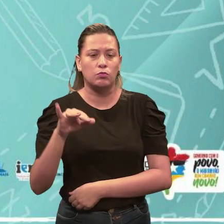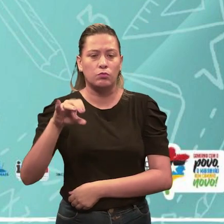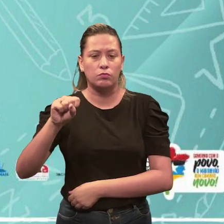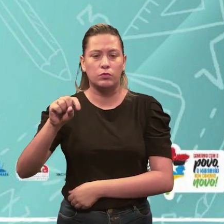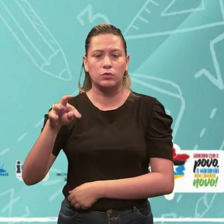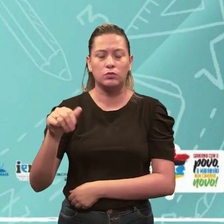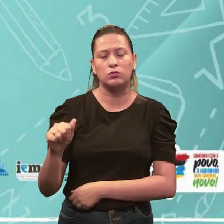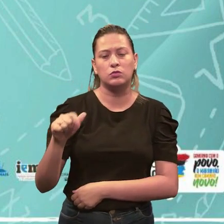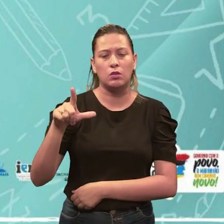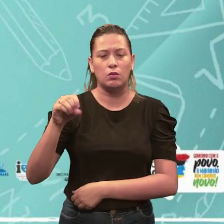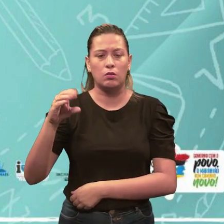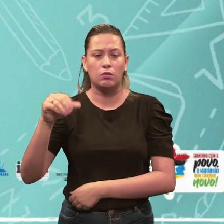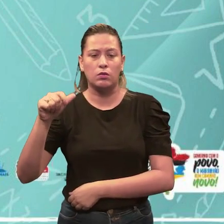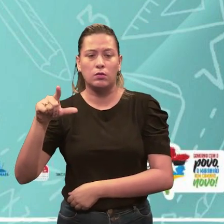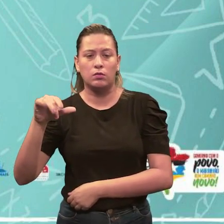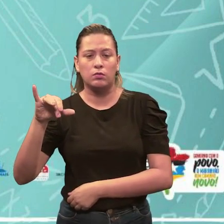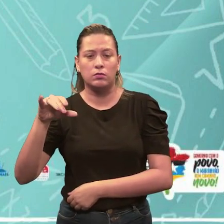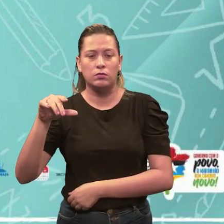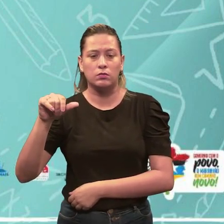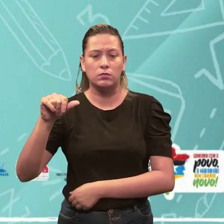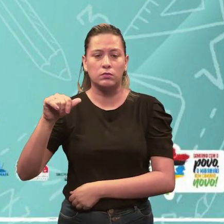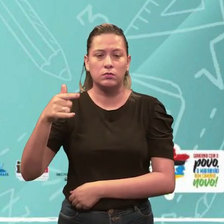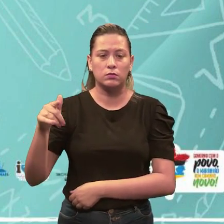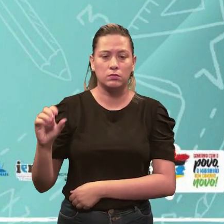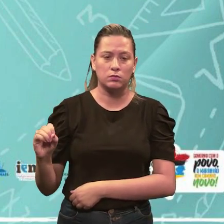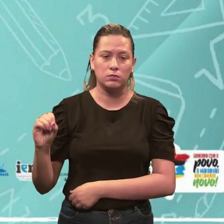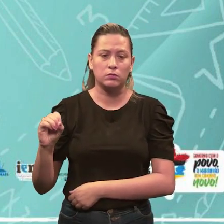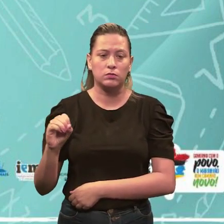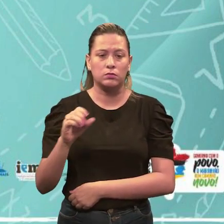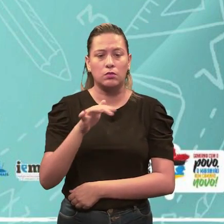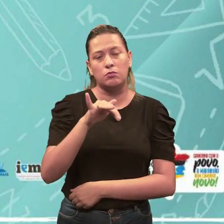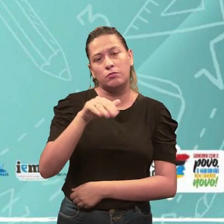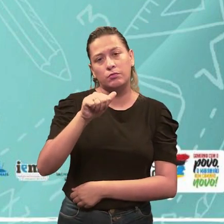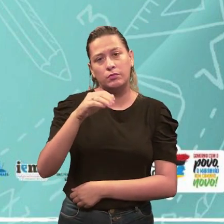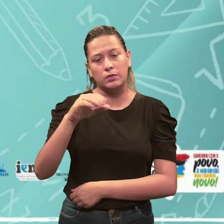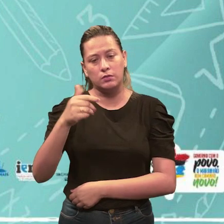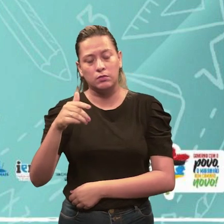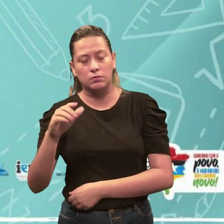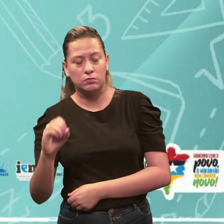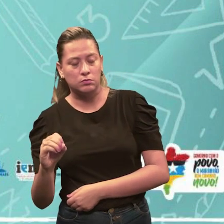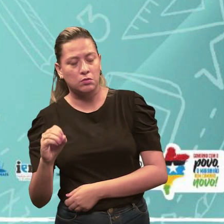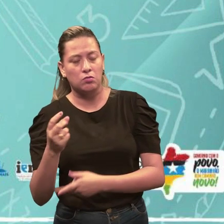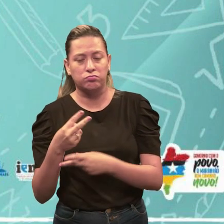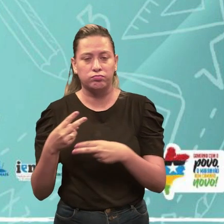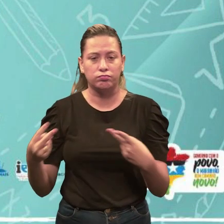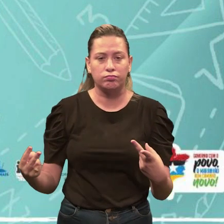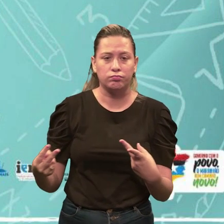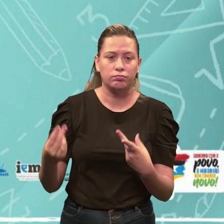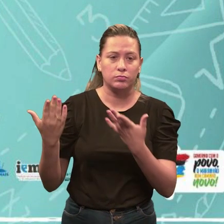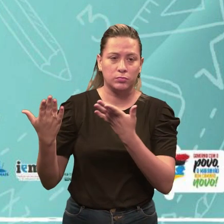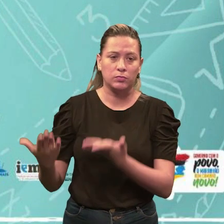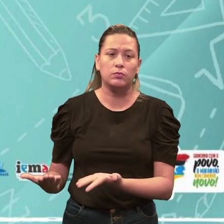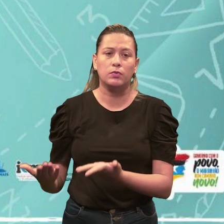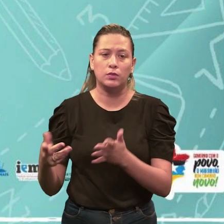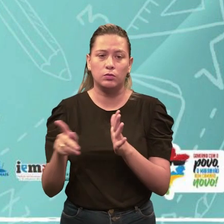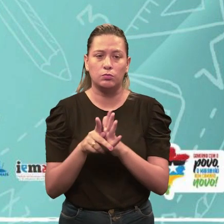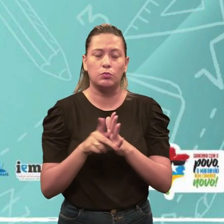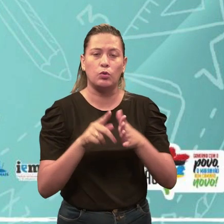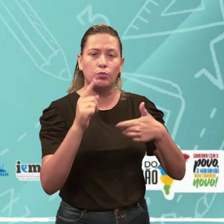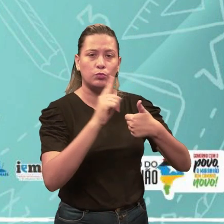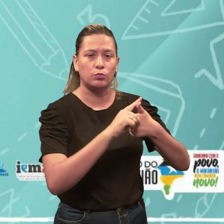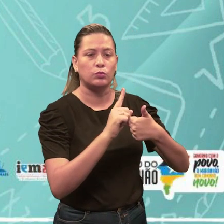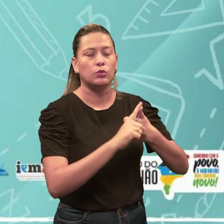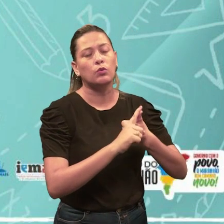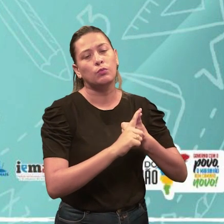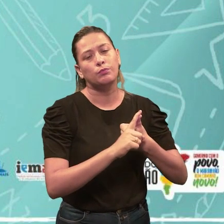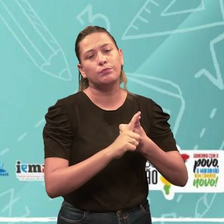de fiação, esquema chapeado, né? Então, a gente vai conhecer cada um deles agora. Então, o esquema de bloco é